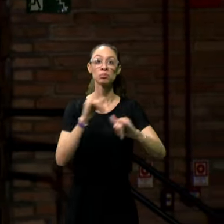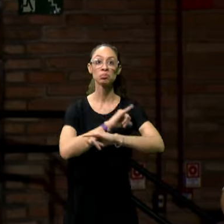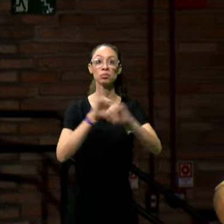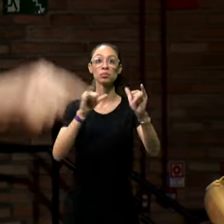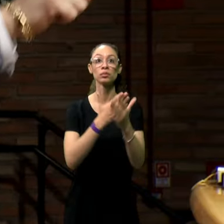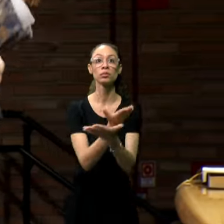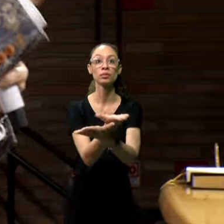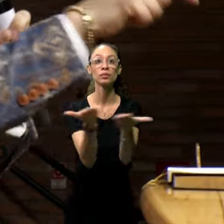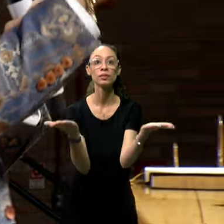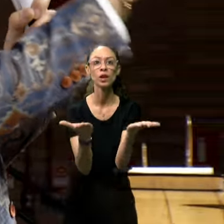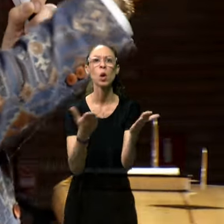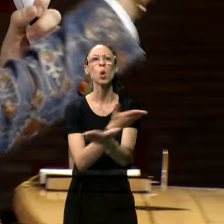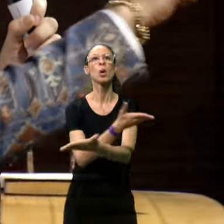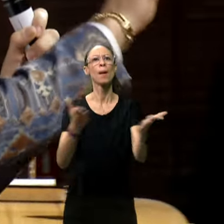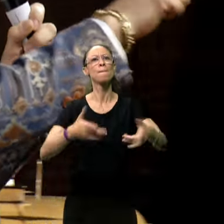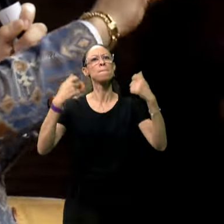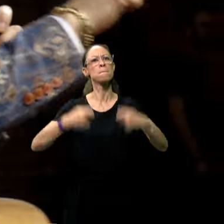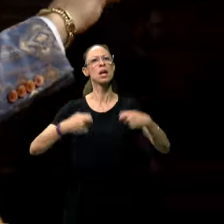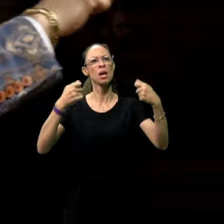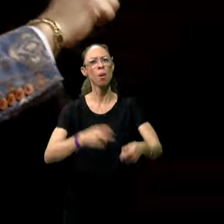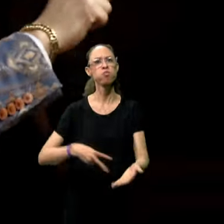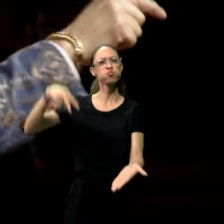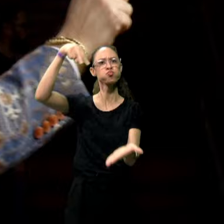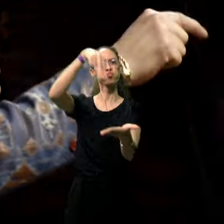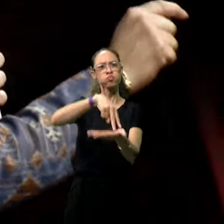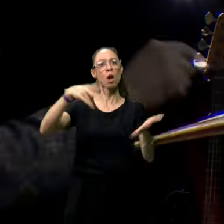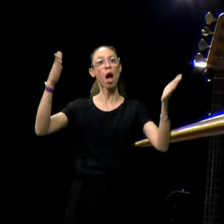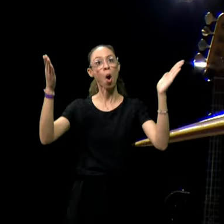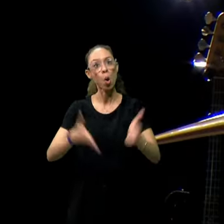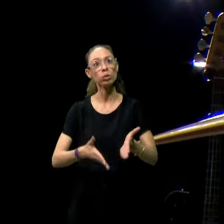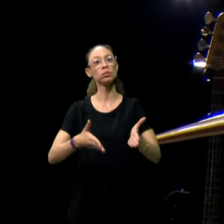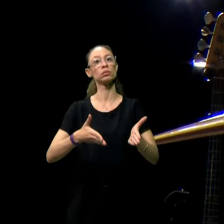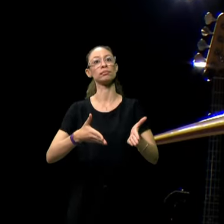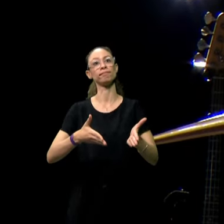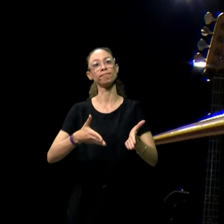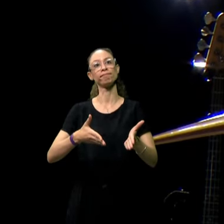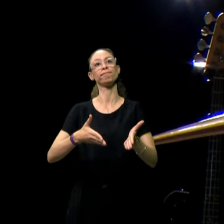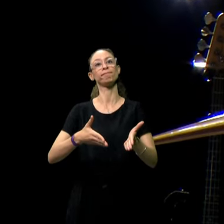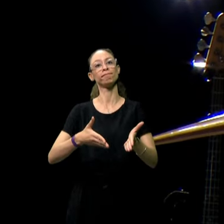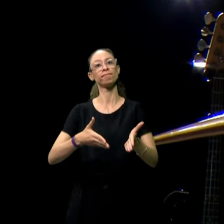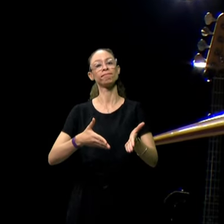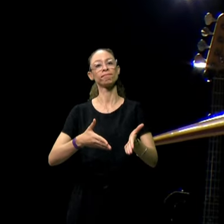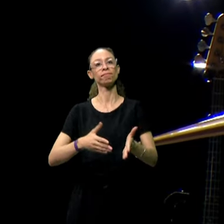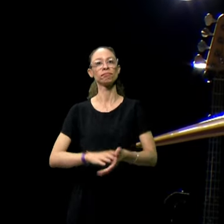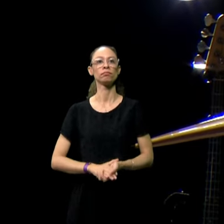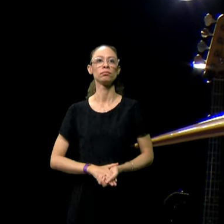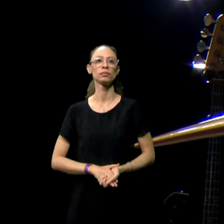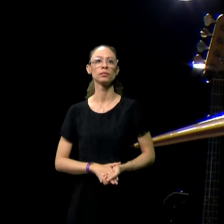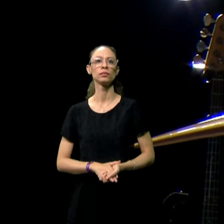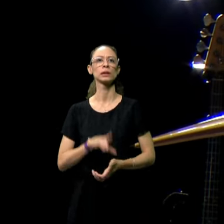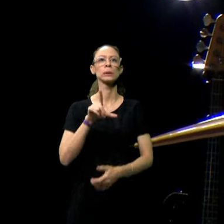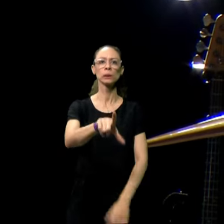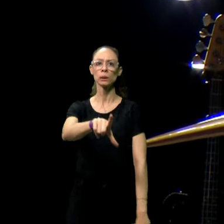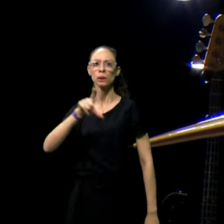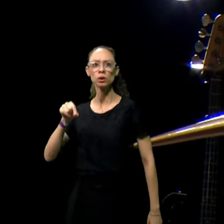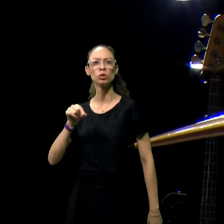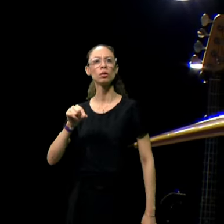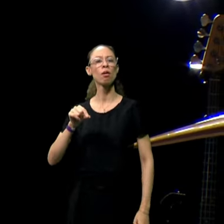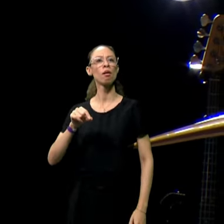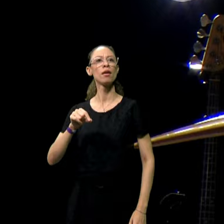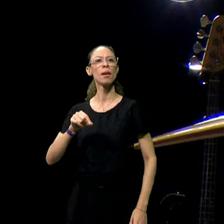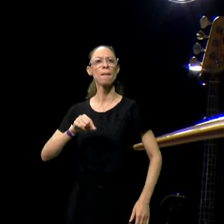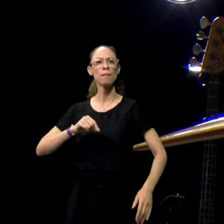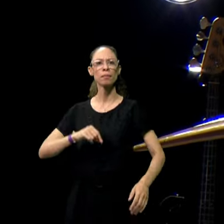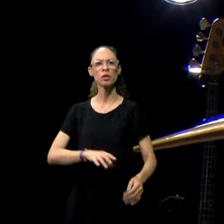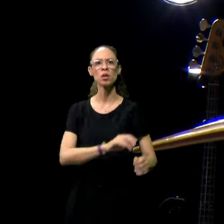vocês precisam se posicionar hoje. e tomar a decisão de sair